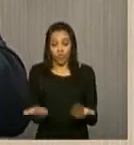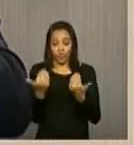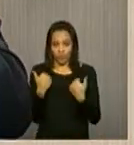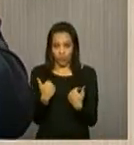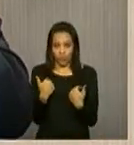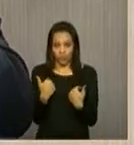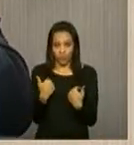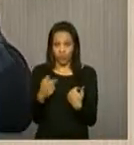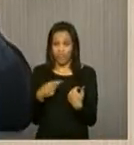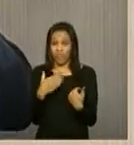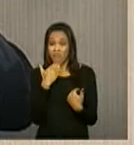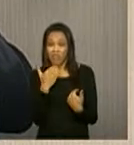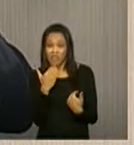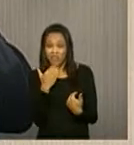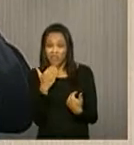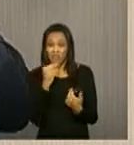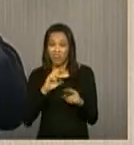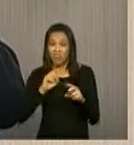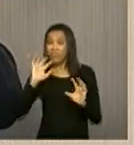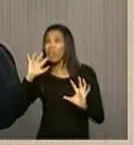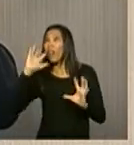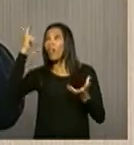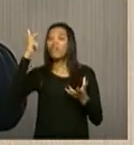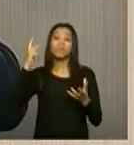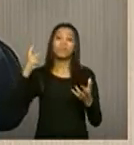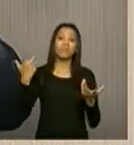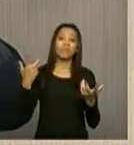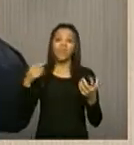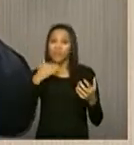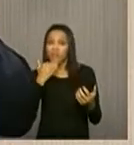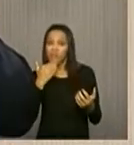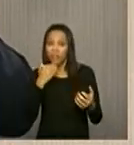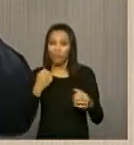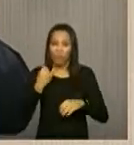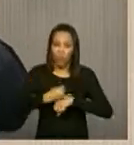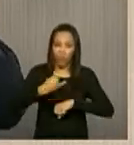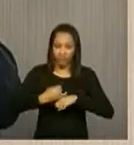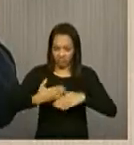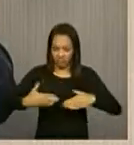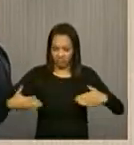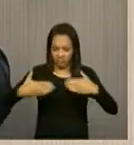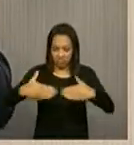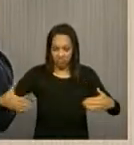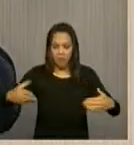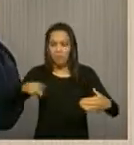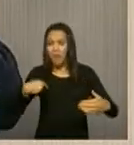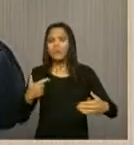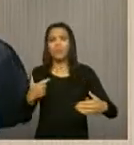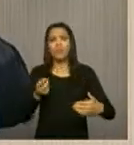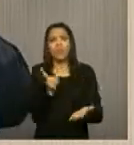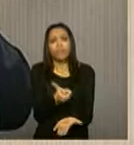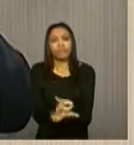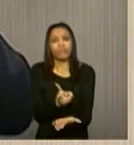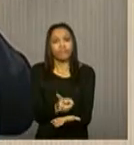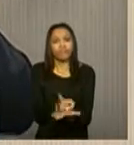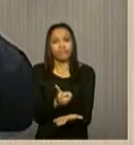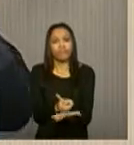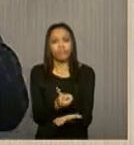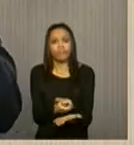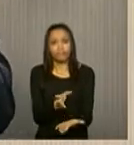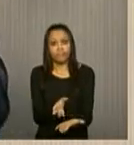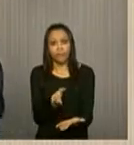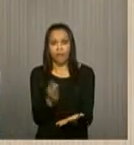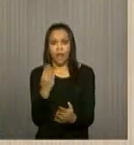estava bastante degradado pela ação do tempo mas completamente preservado sem nenhum sinal de violação seja na sua estrutura